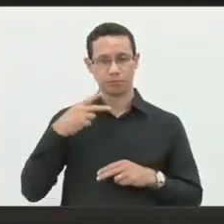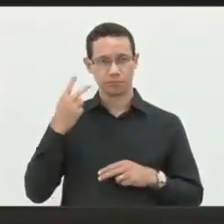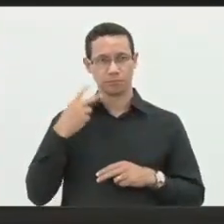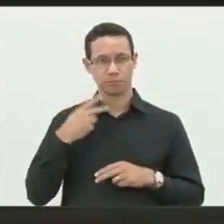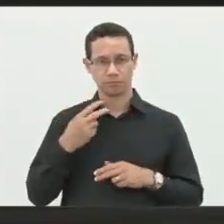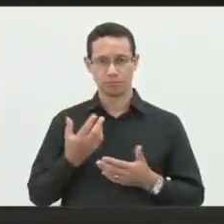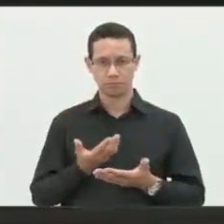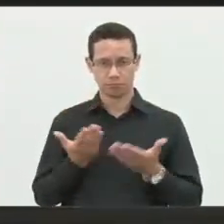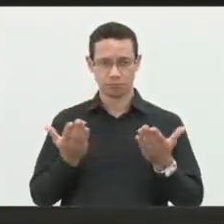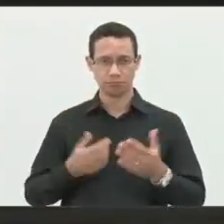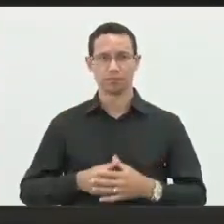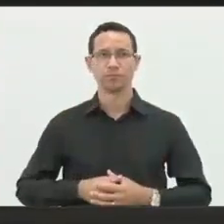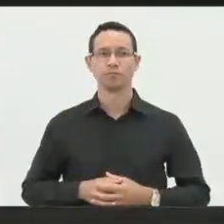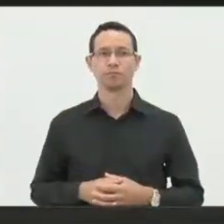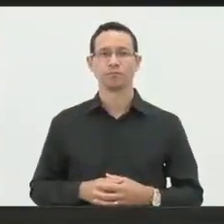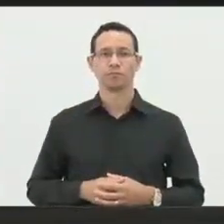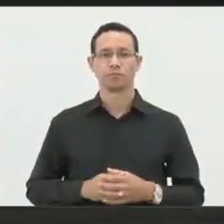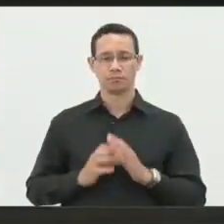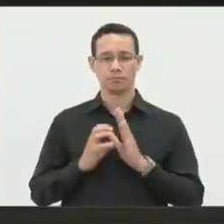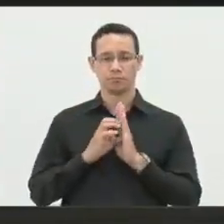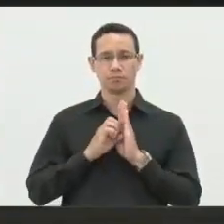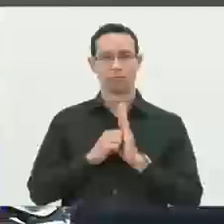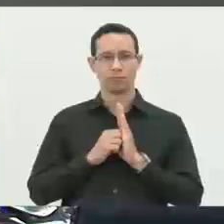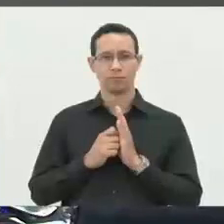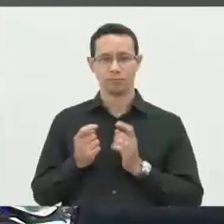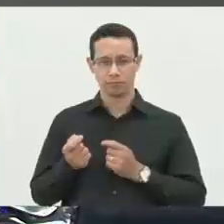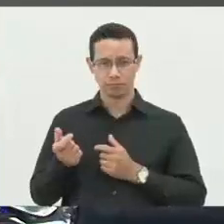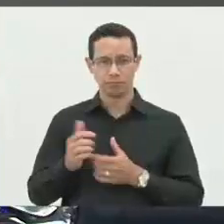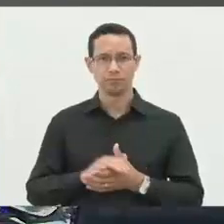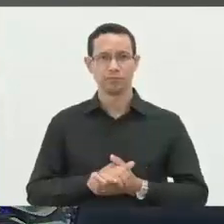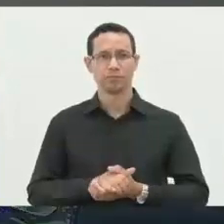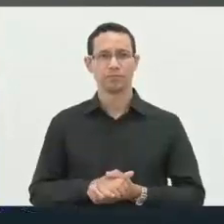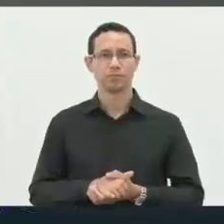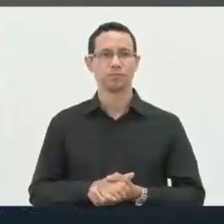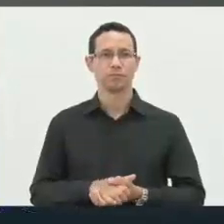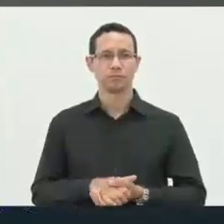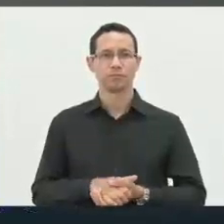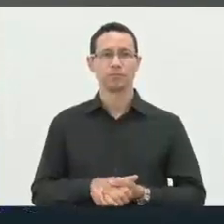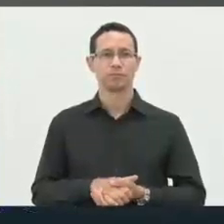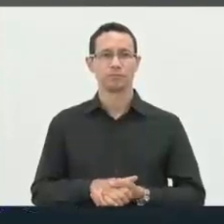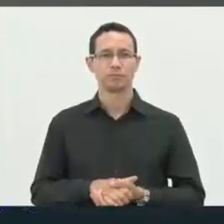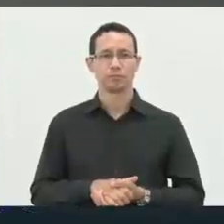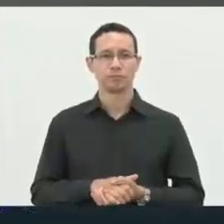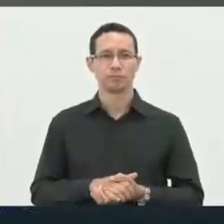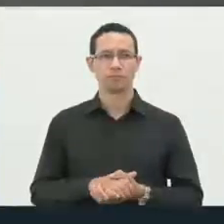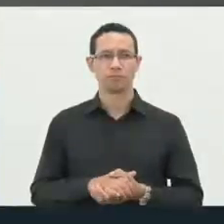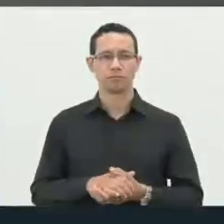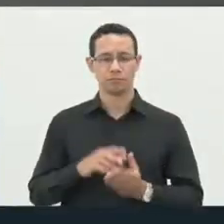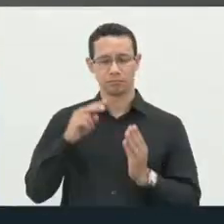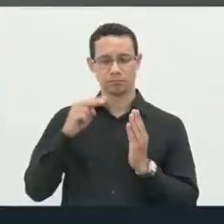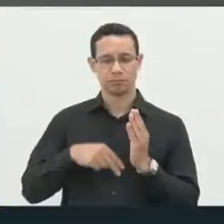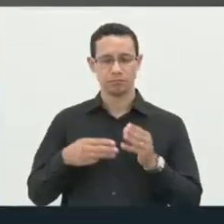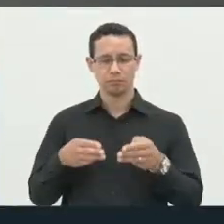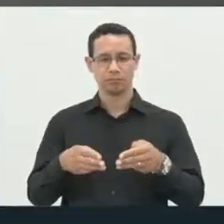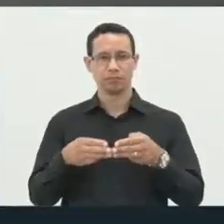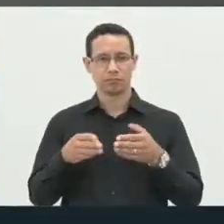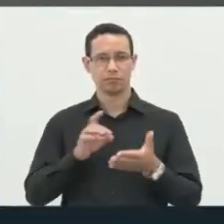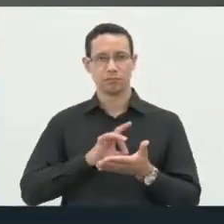vereadoras registrado e deferido vereador leitura da Moção de repúdio